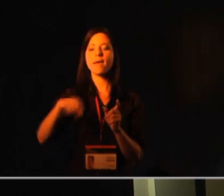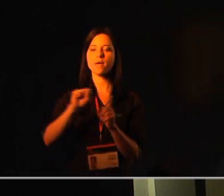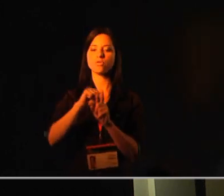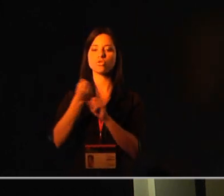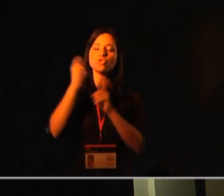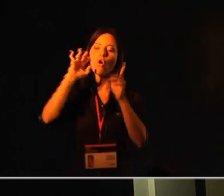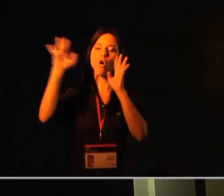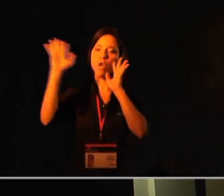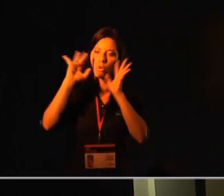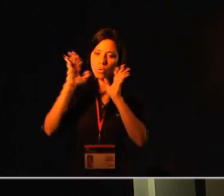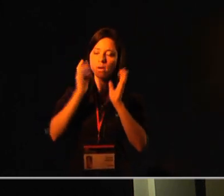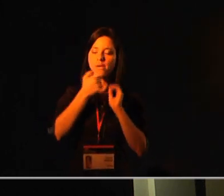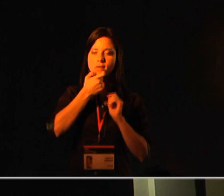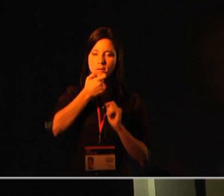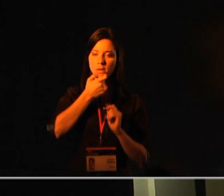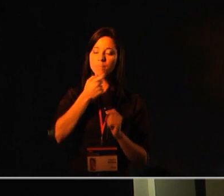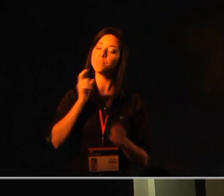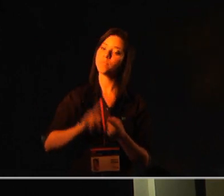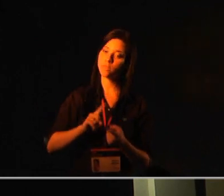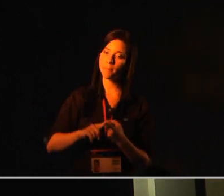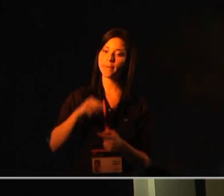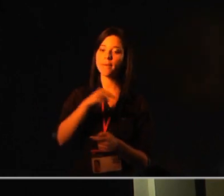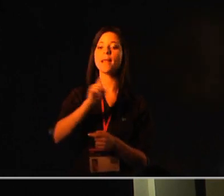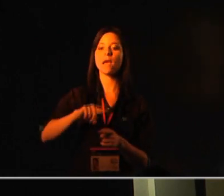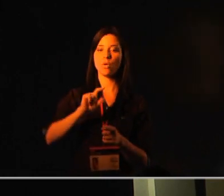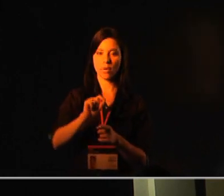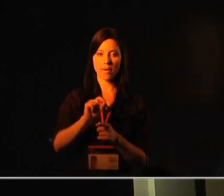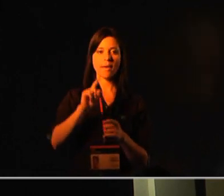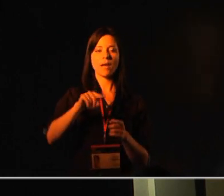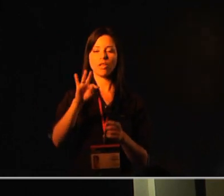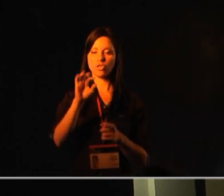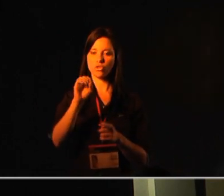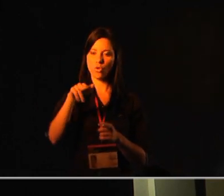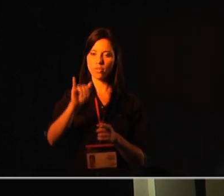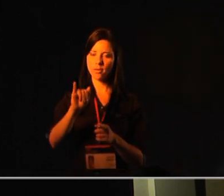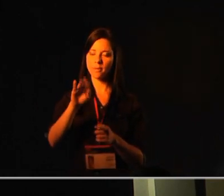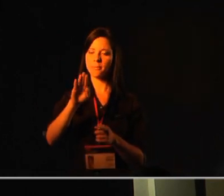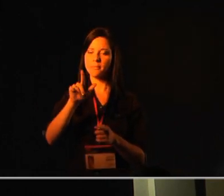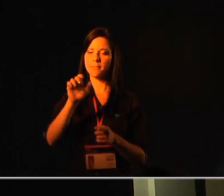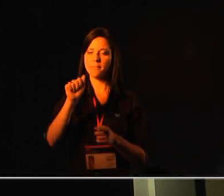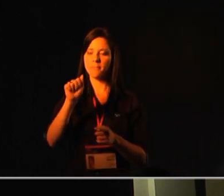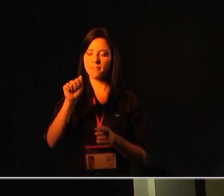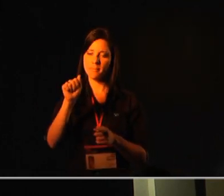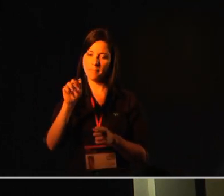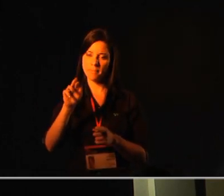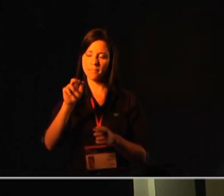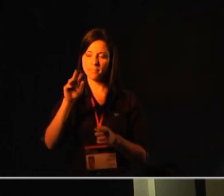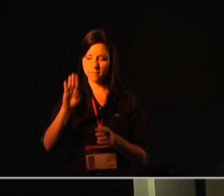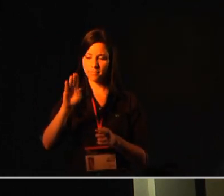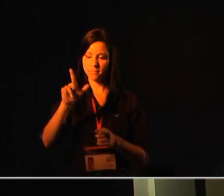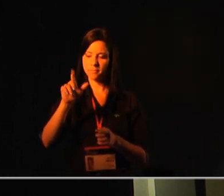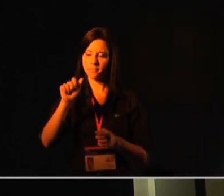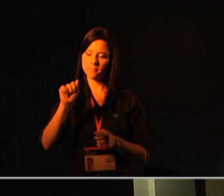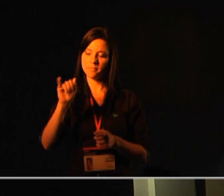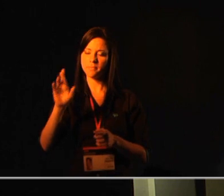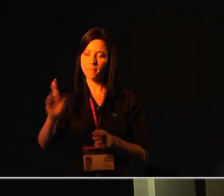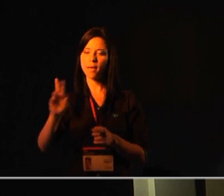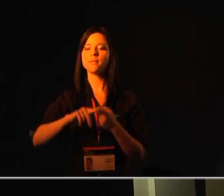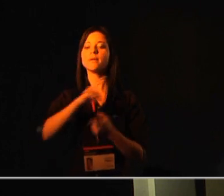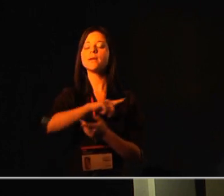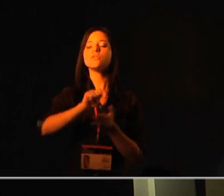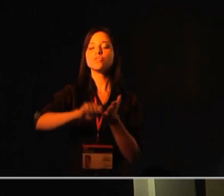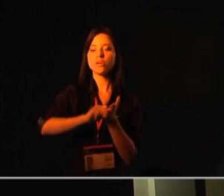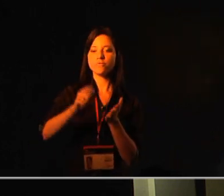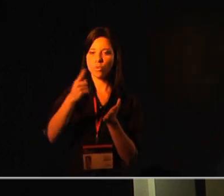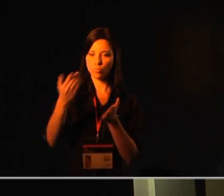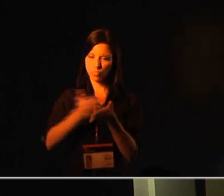é um sociólogo inglês, Anthony Giddens. Ele era assessor de Tony Blair, quando ele era ministro de Tony Blair. Ele é um sociólogo, ele escreveu um